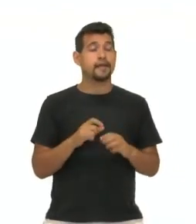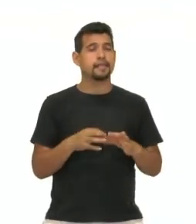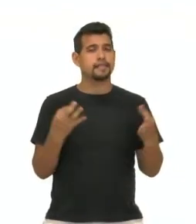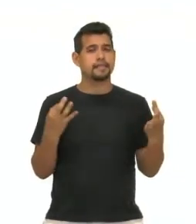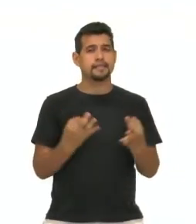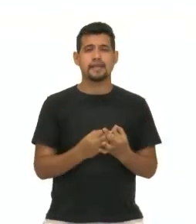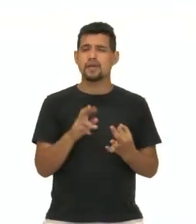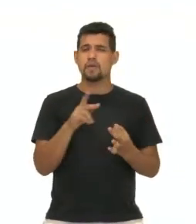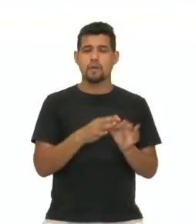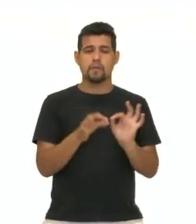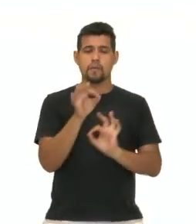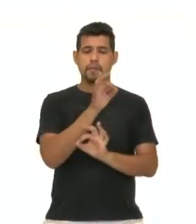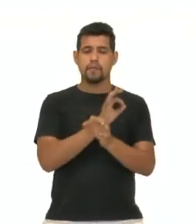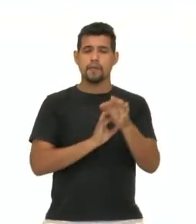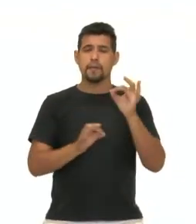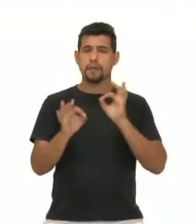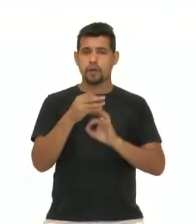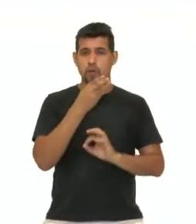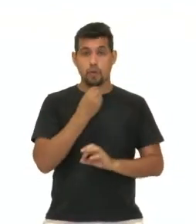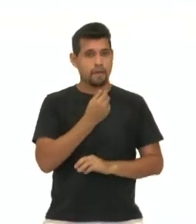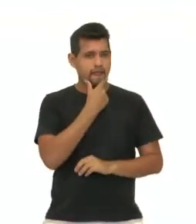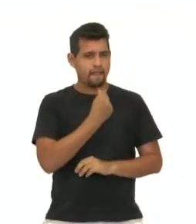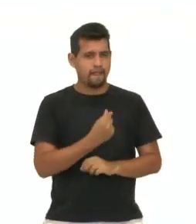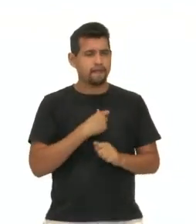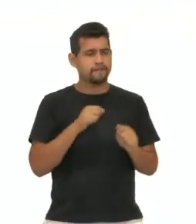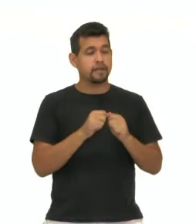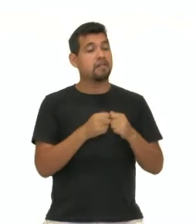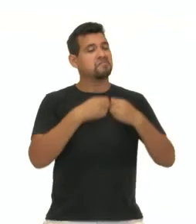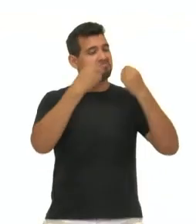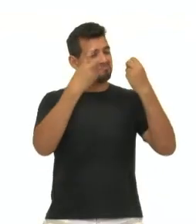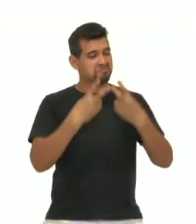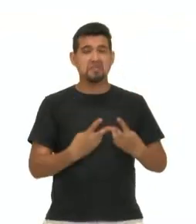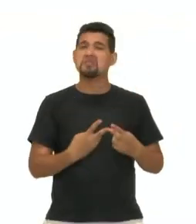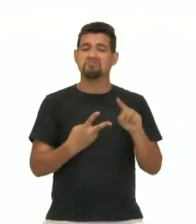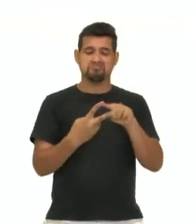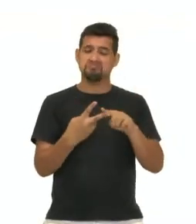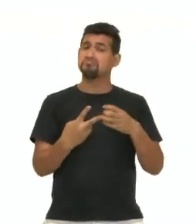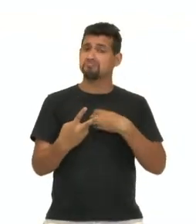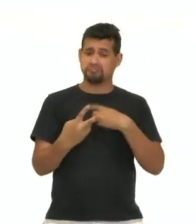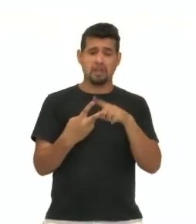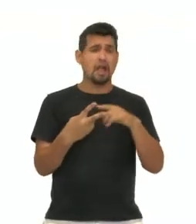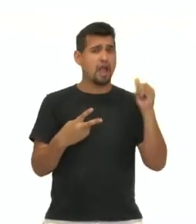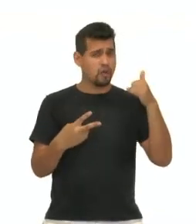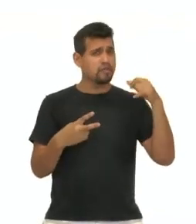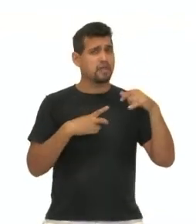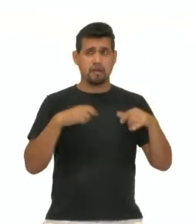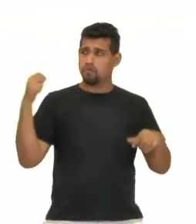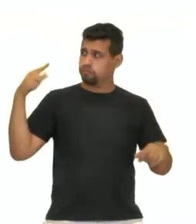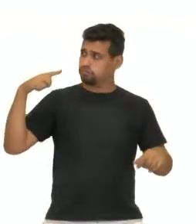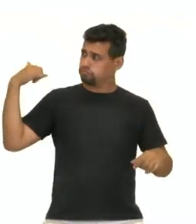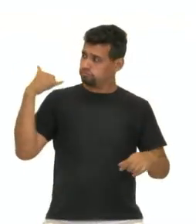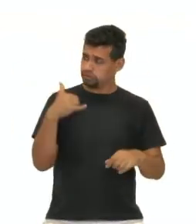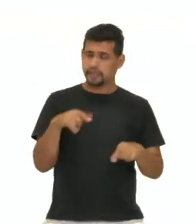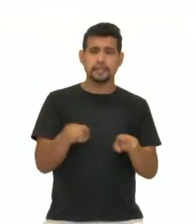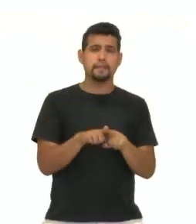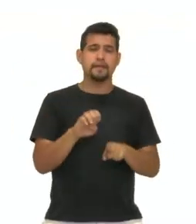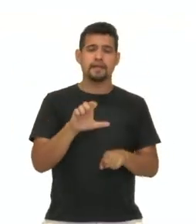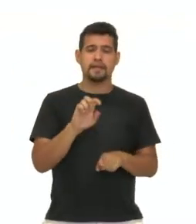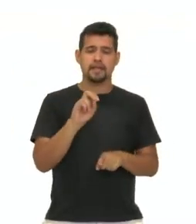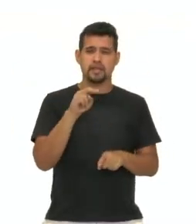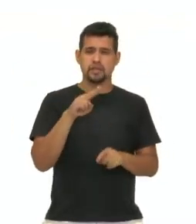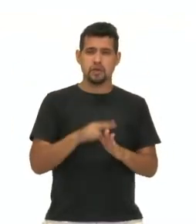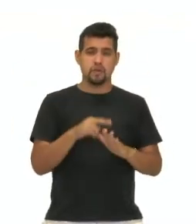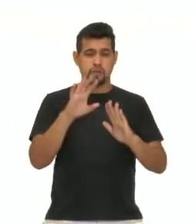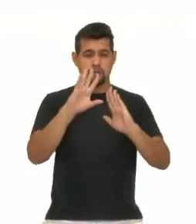como partícula. Então, Einstein, ao fazer isso, ele confirma duas coisas: que a luz vem com energia e que os elétrons